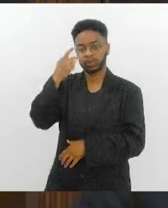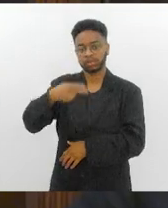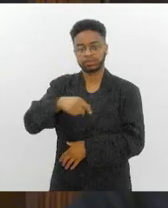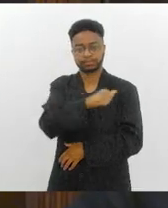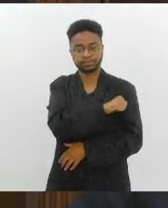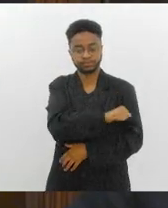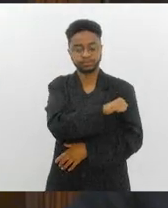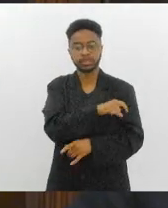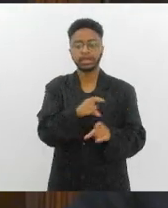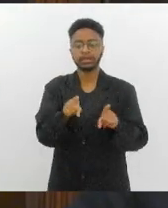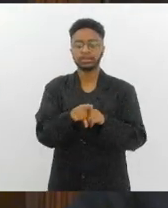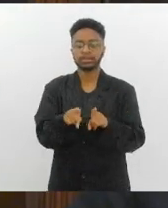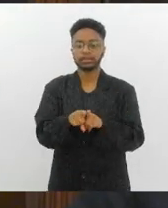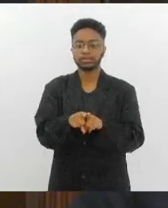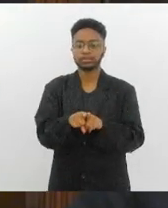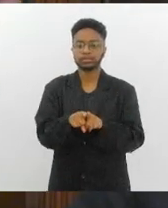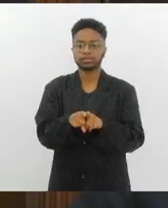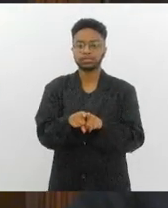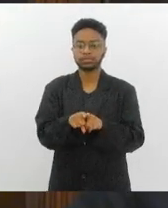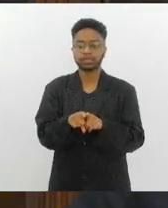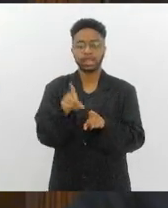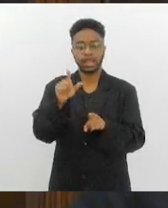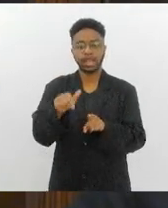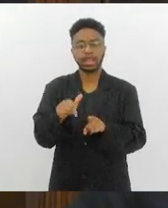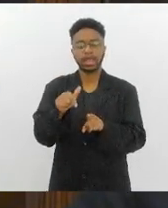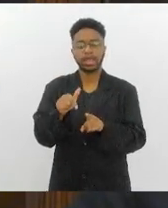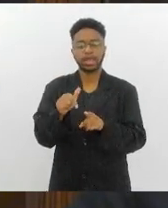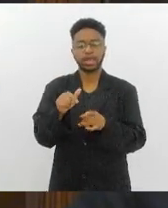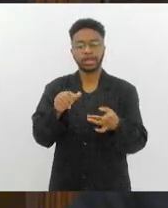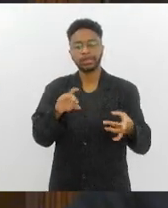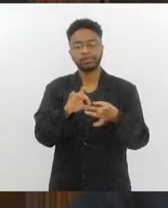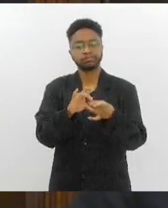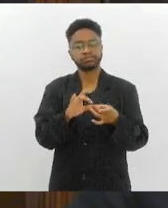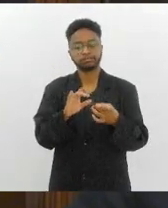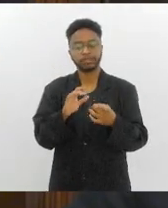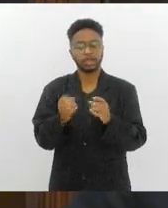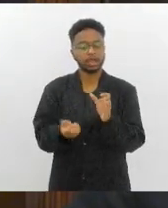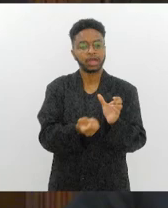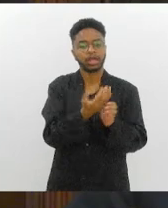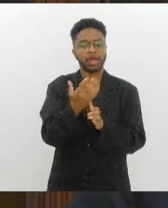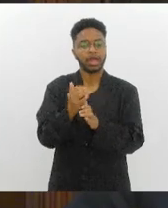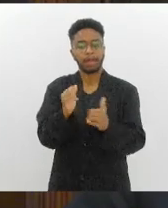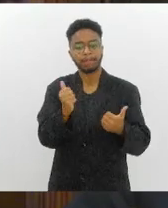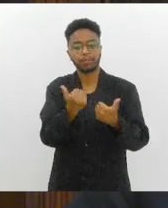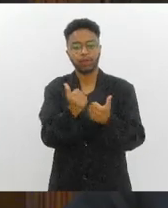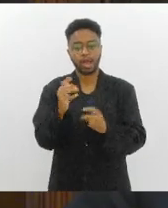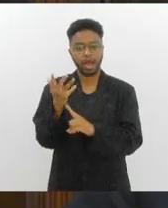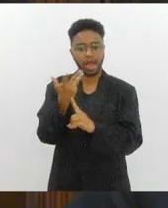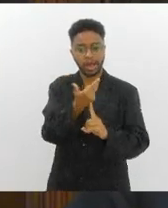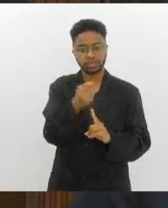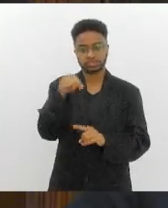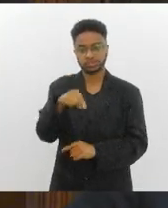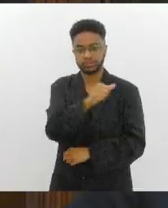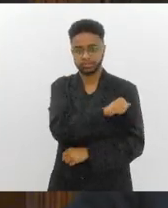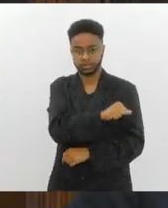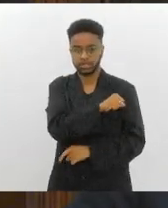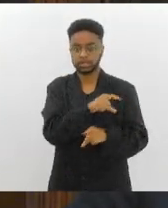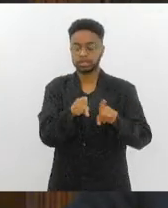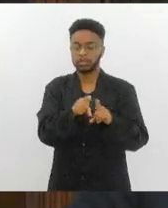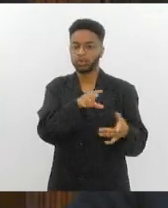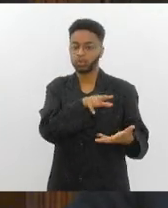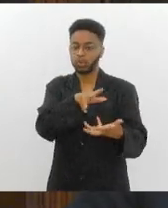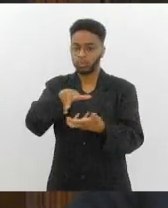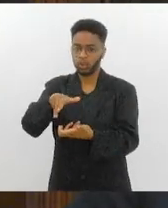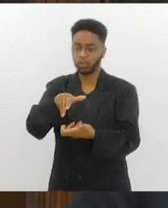sem dúvida, uma embaixadora da arte, não só no nosso estado, mas no mundo, porque as pessoas